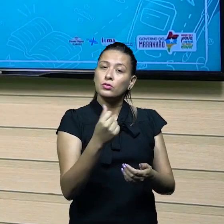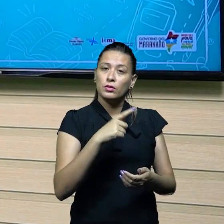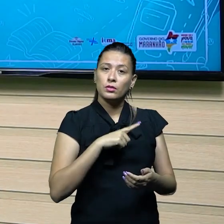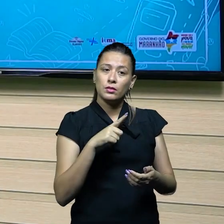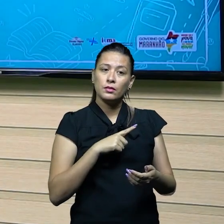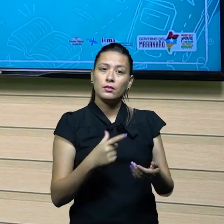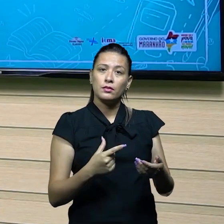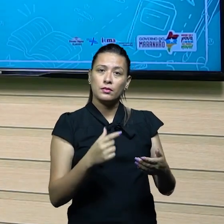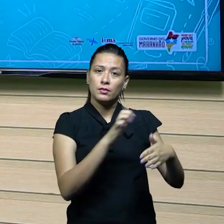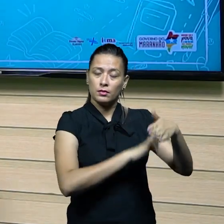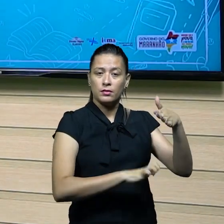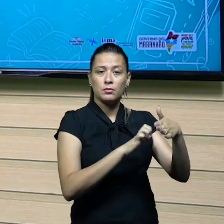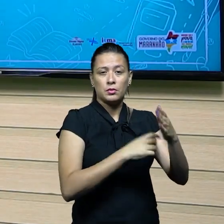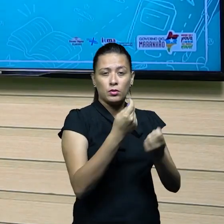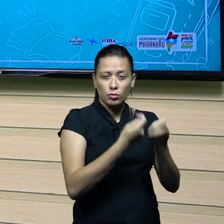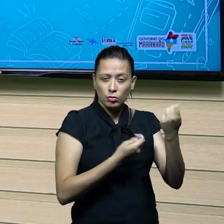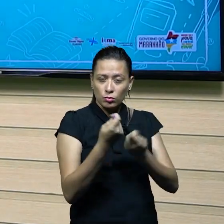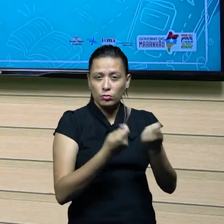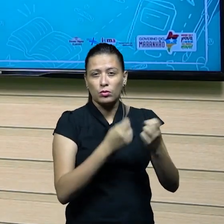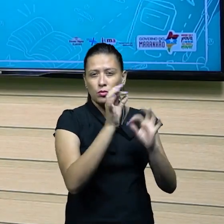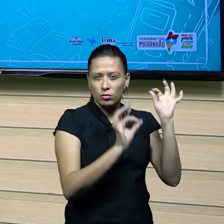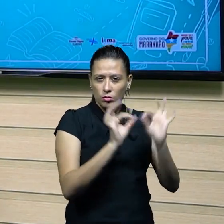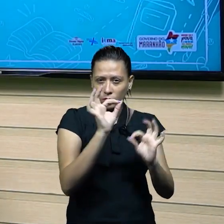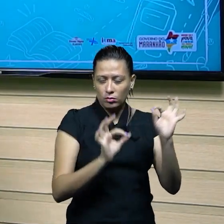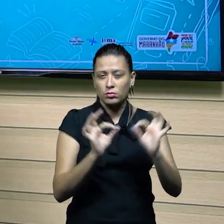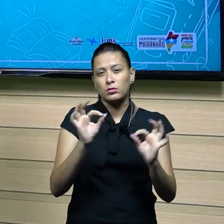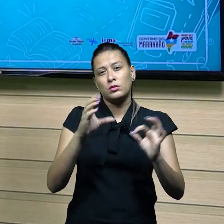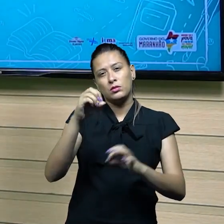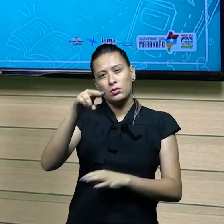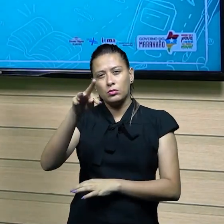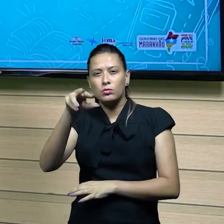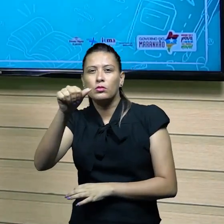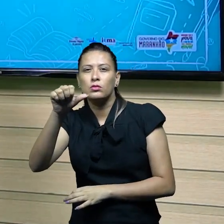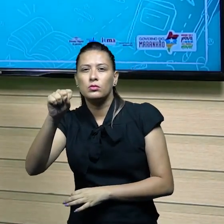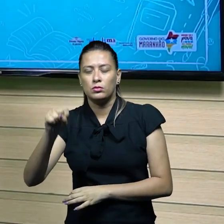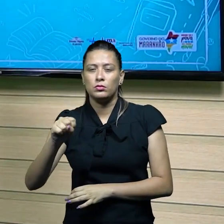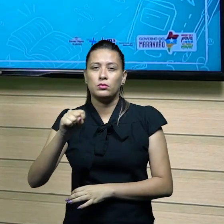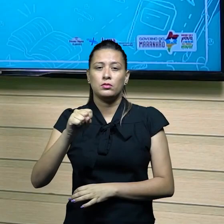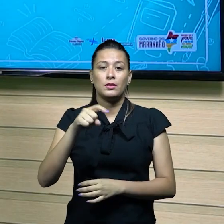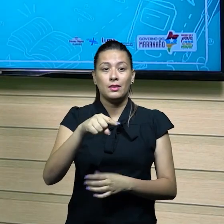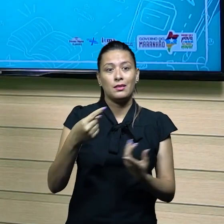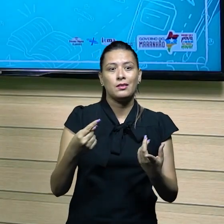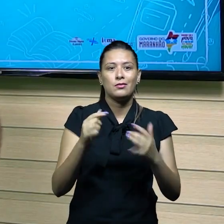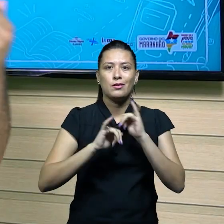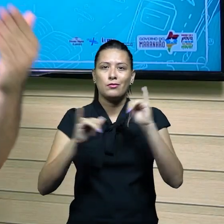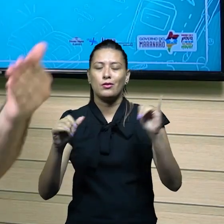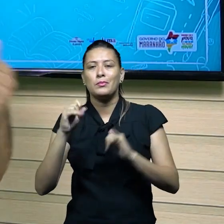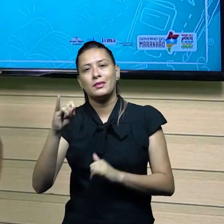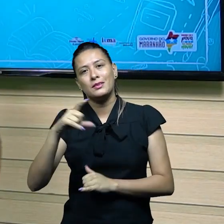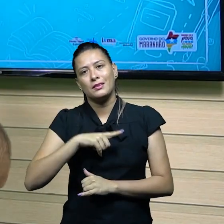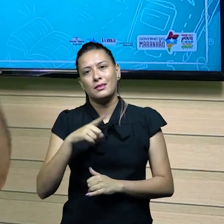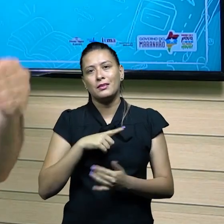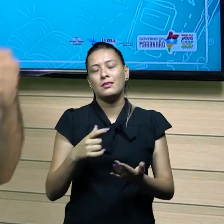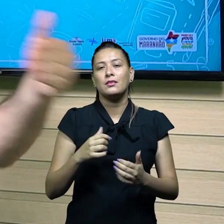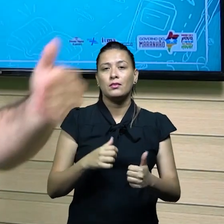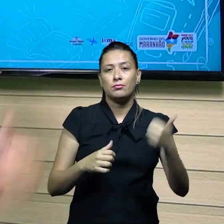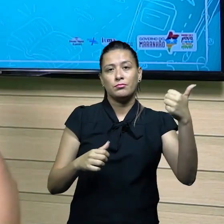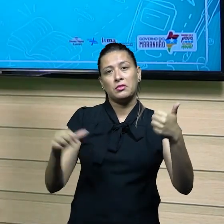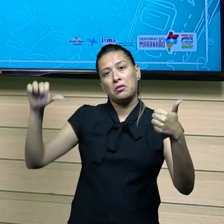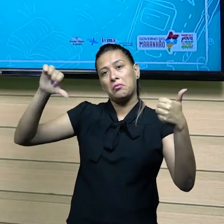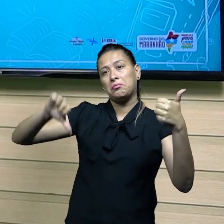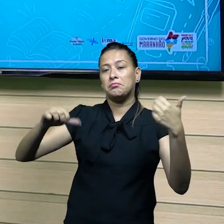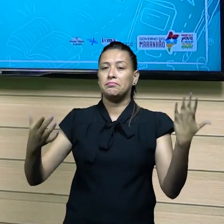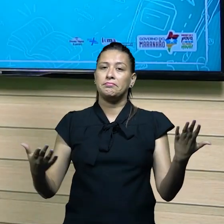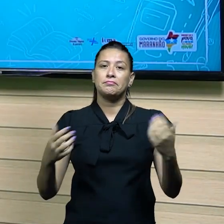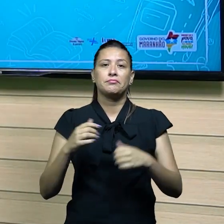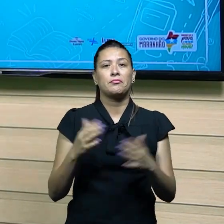essas contas, ele vai me dizer se eu vou ter lucro ou prejuízo, sendo ele a curto ou a longo prazo. E o ideal é que a empresa, através desse controle, ela se mantenha